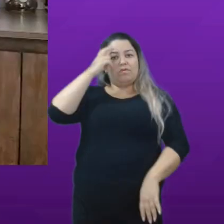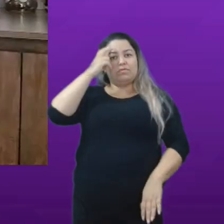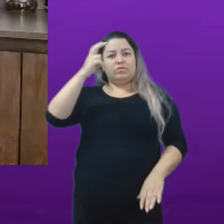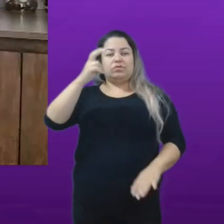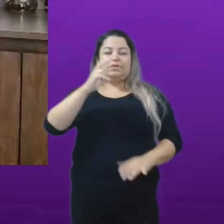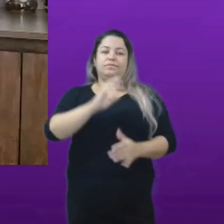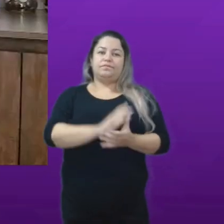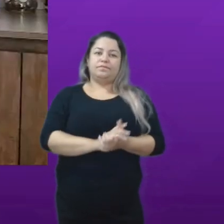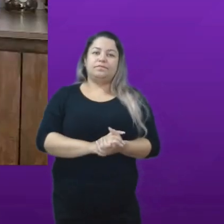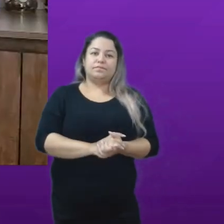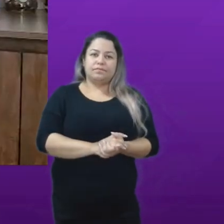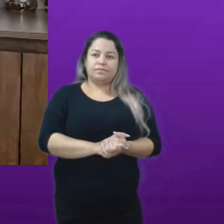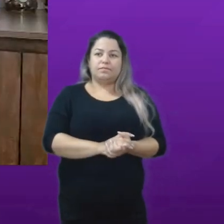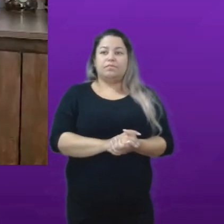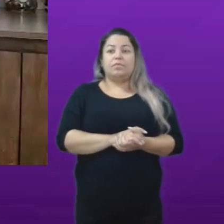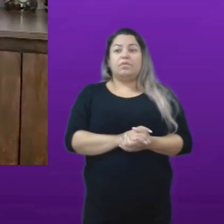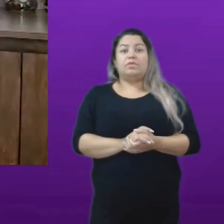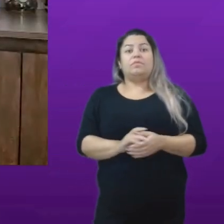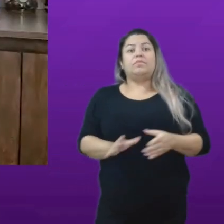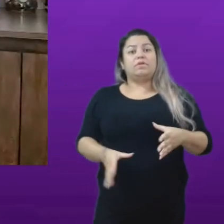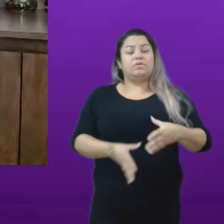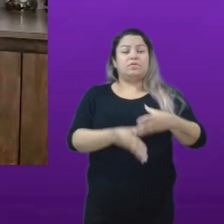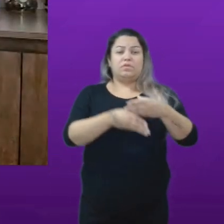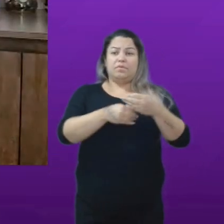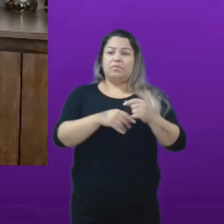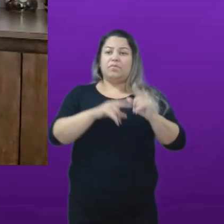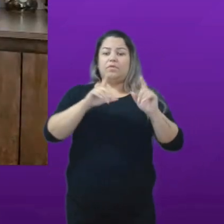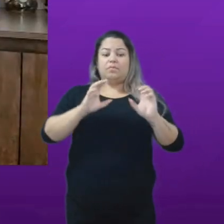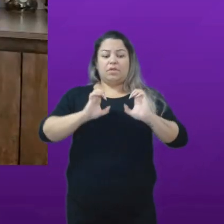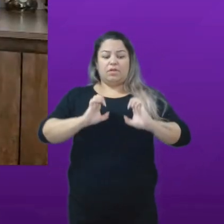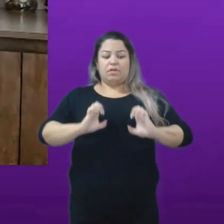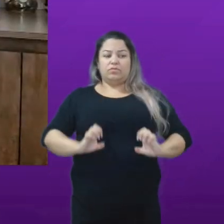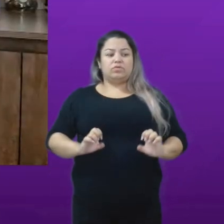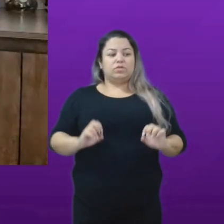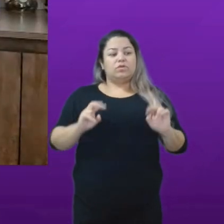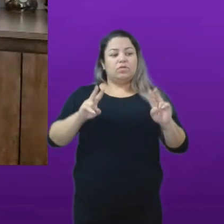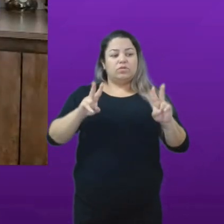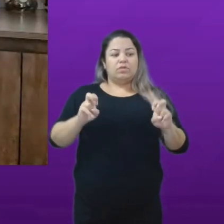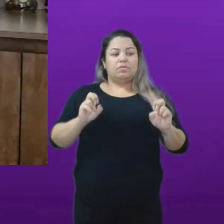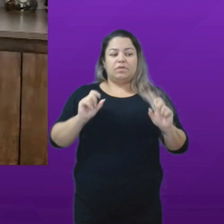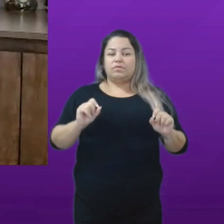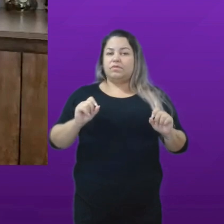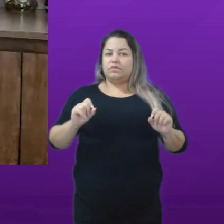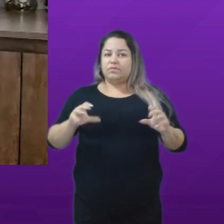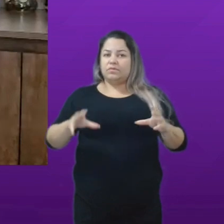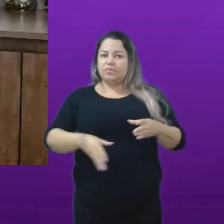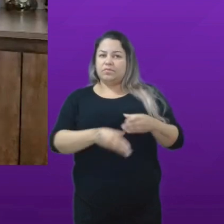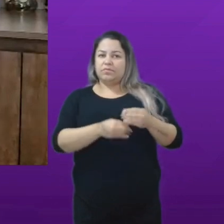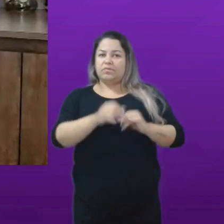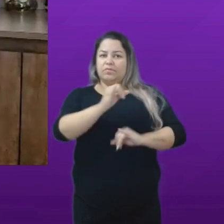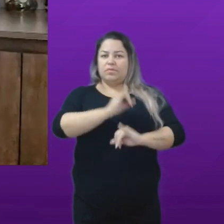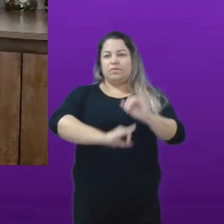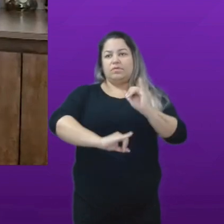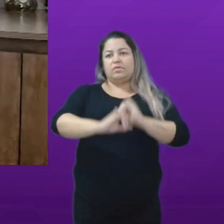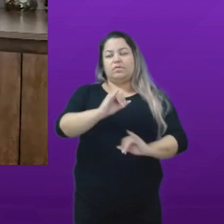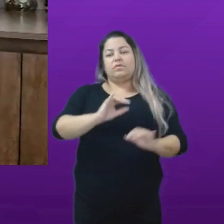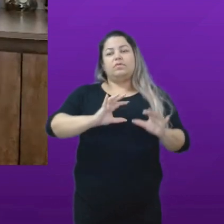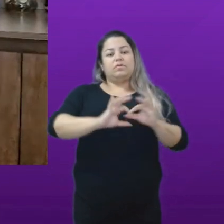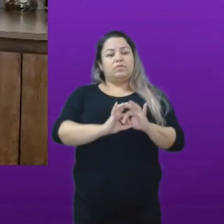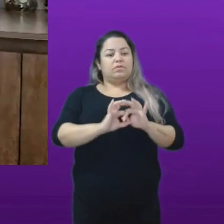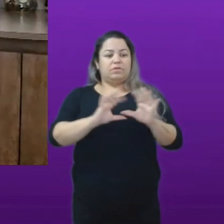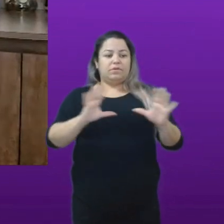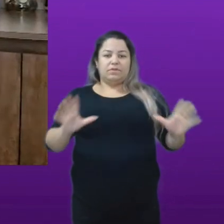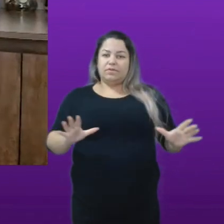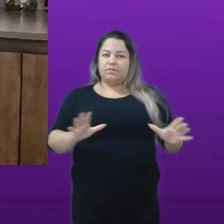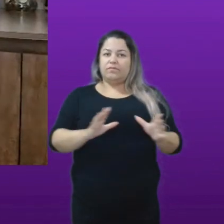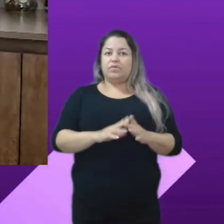a gente vem e traz um pouco de ética sobre o que seria uma internet livre, o que é software livre, o